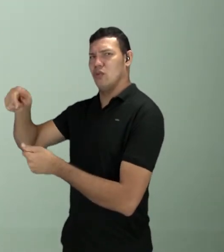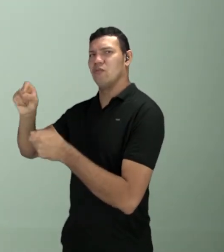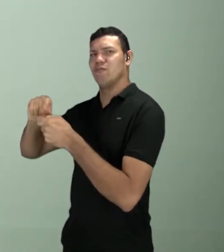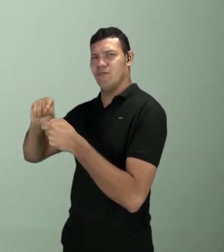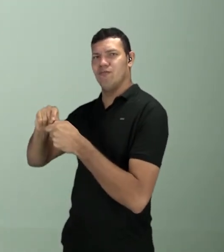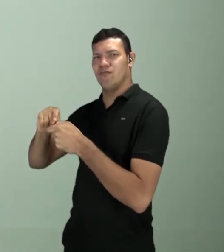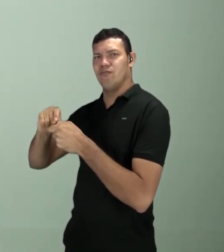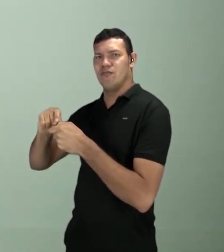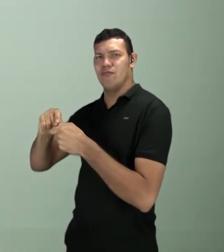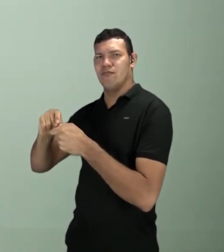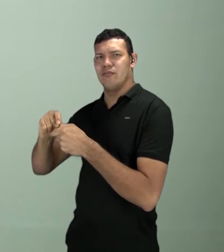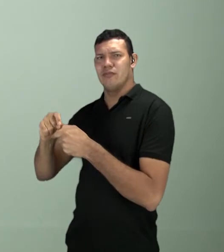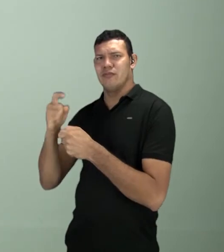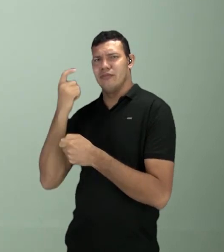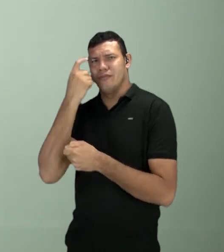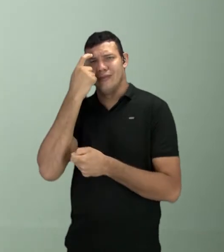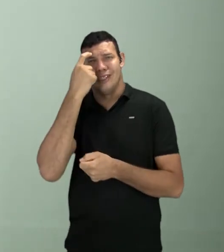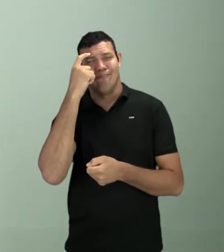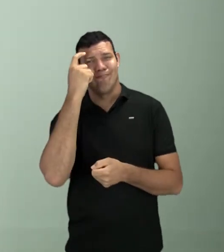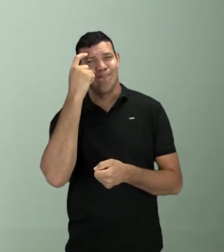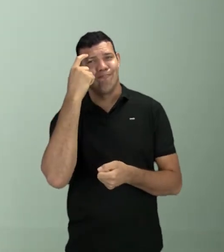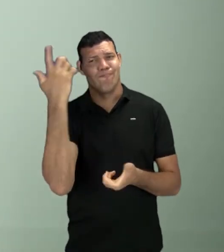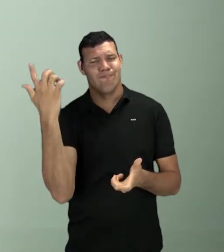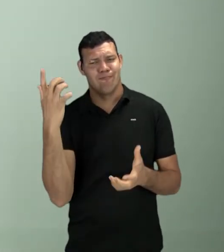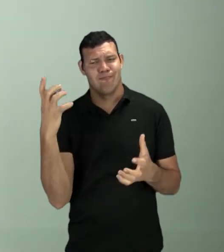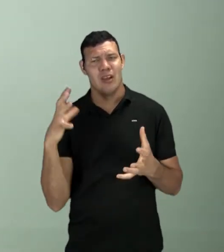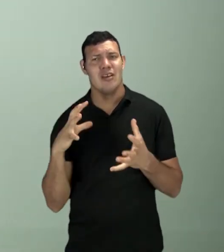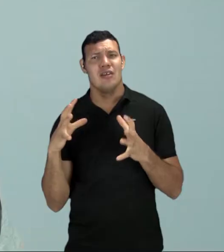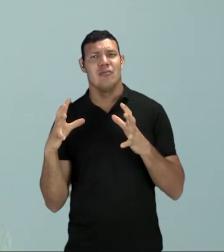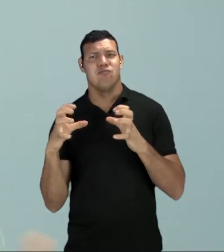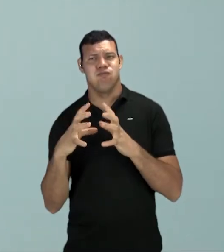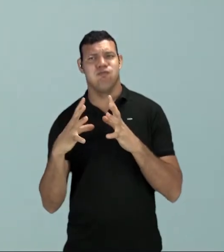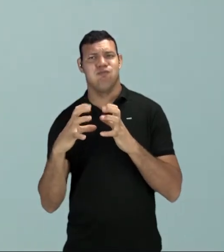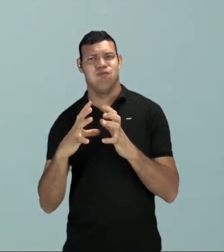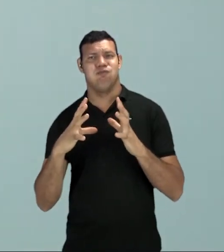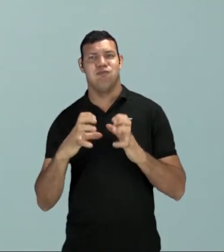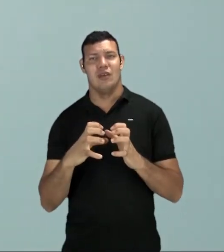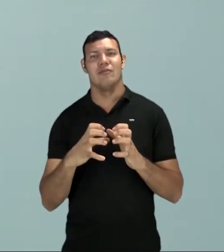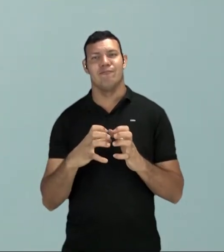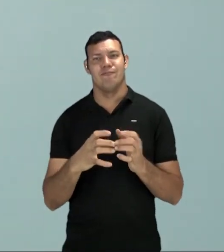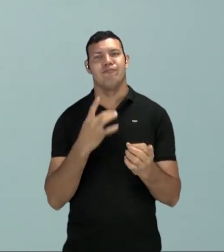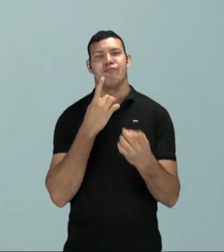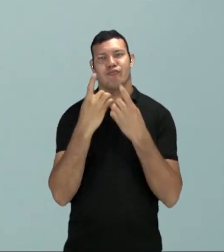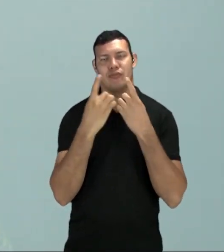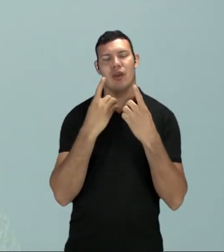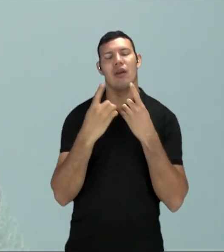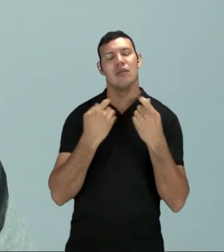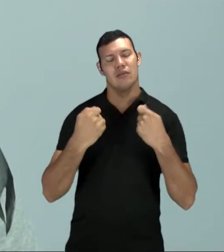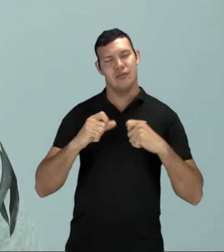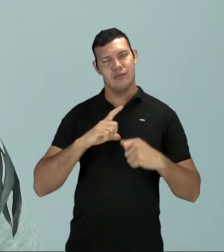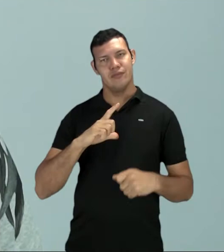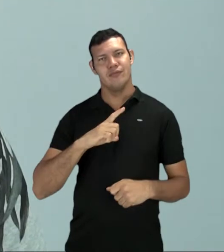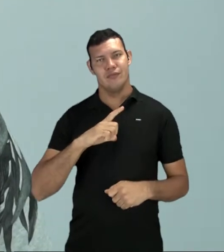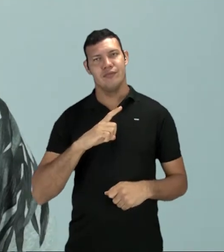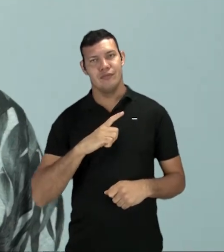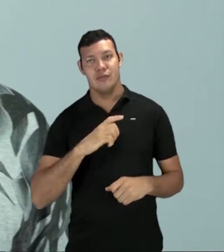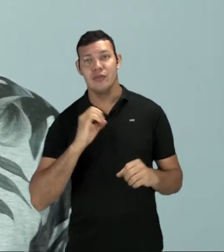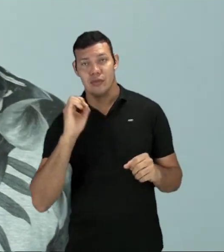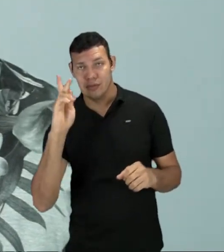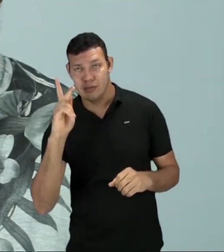E essas ideias, elas estão em conflito ainda. Claro que há proposta de diálogo entre elas.